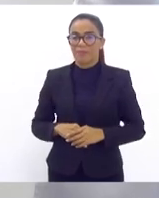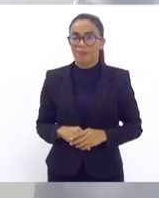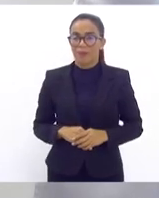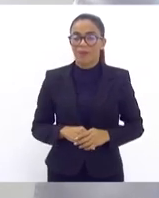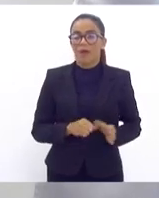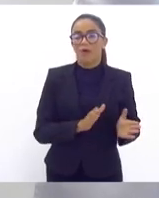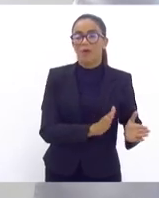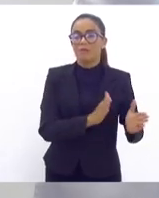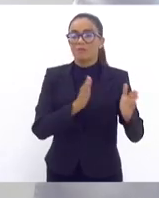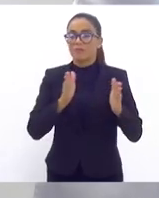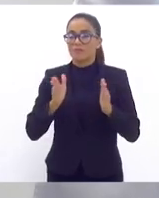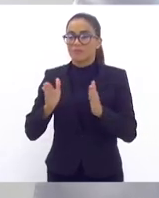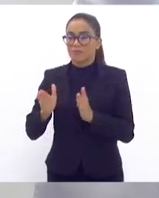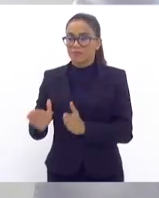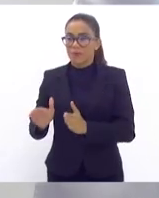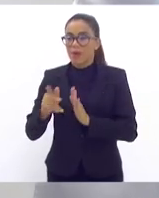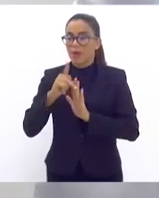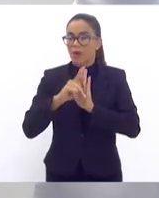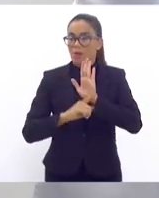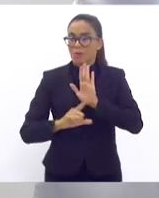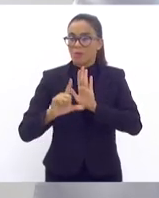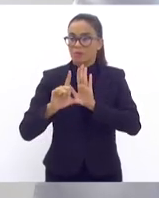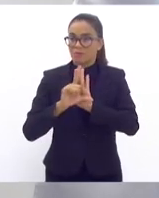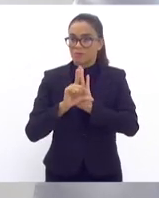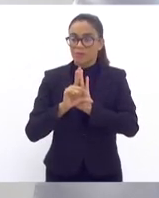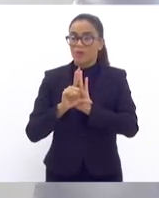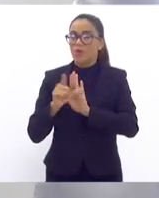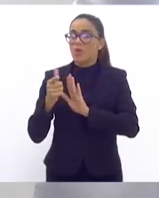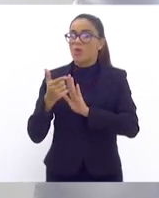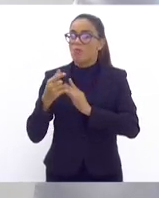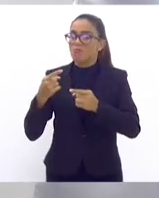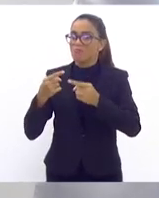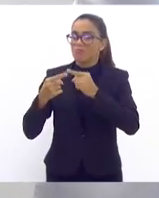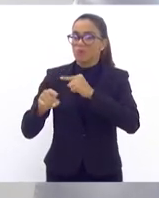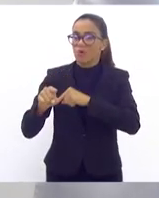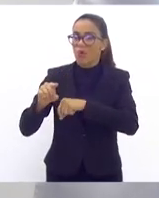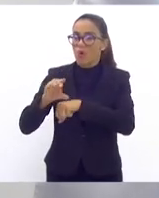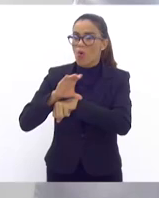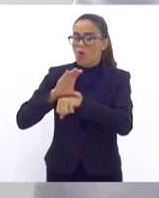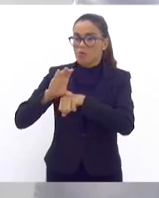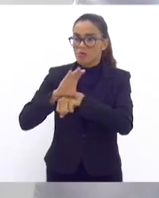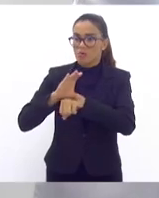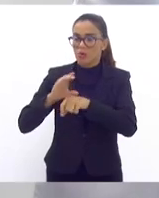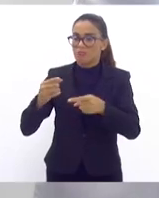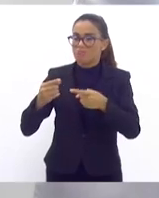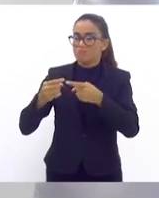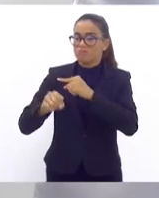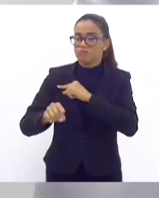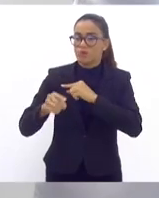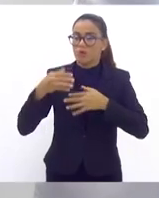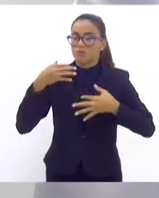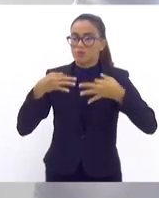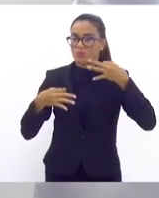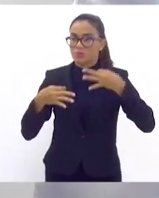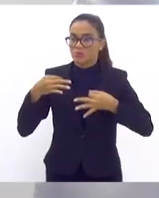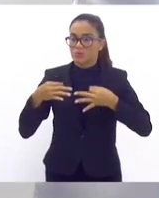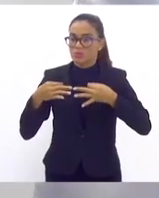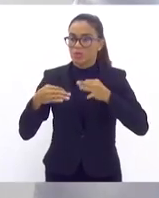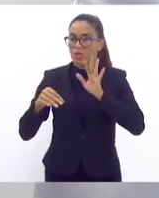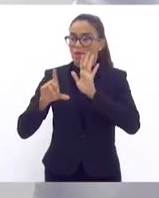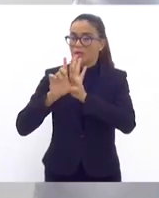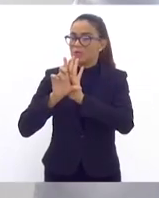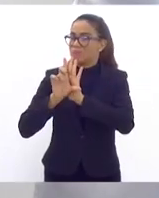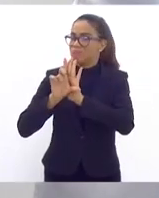Passamos, então, aos projetos de inconstitucionalidade, injuridicidade e ilegalidade.